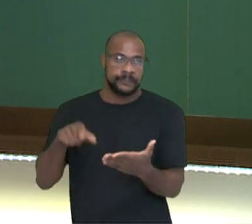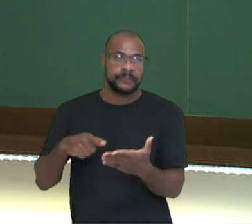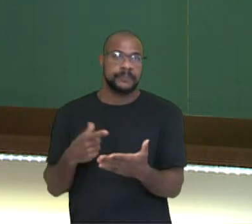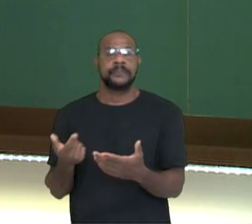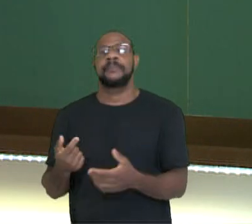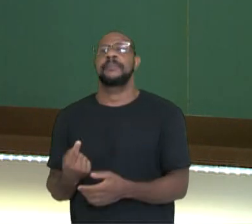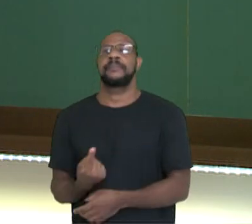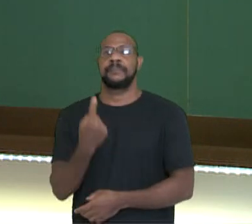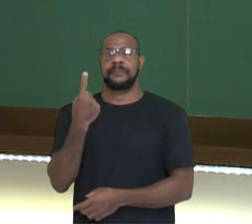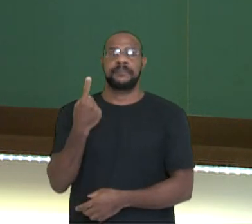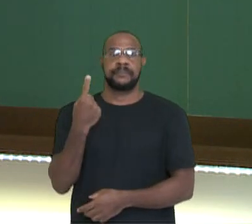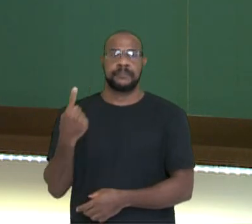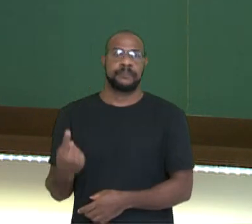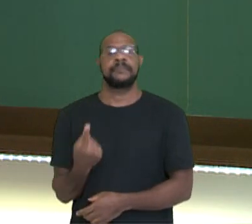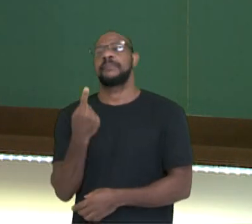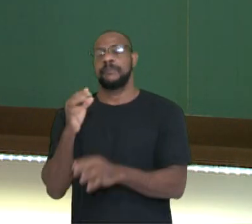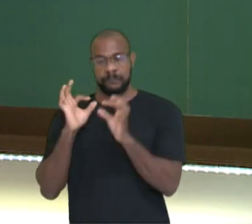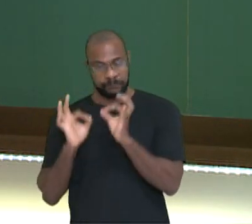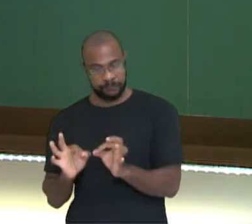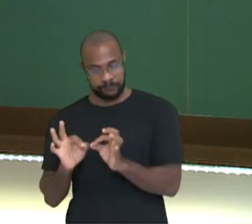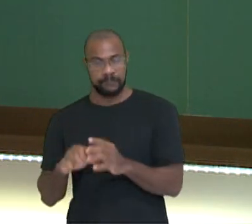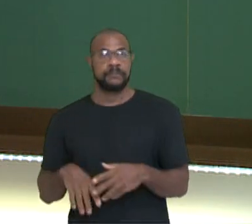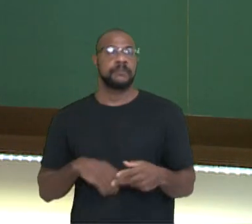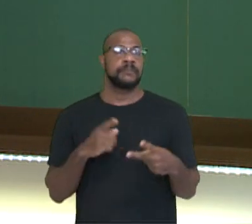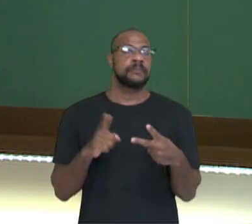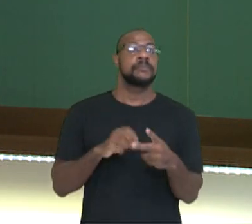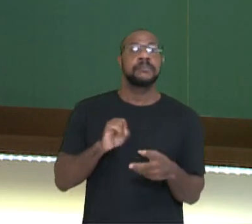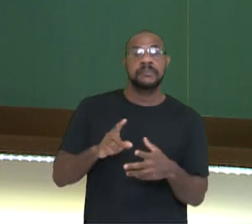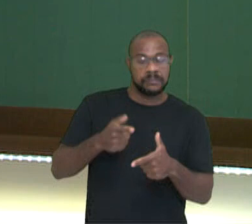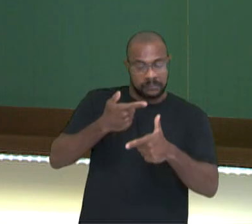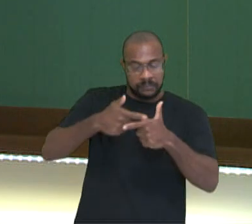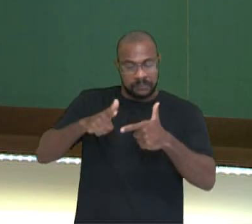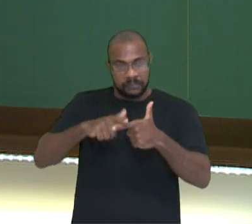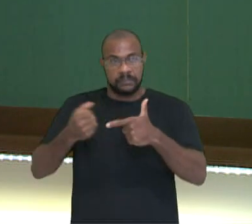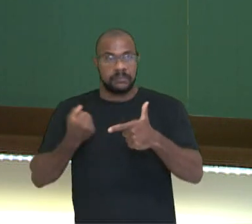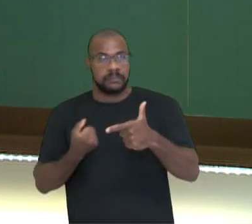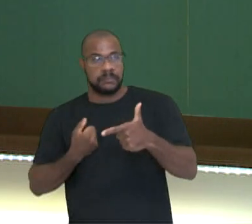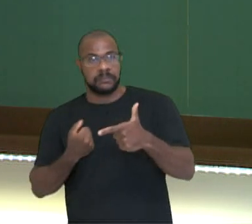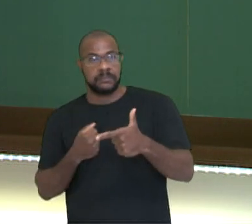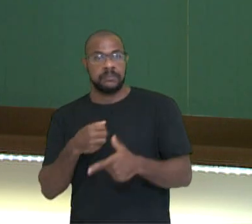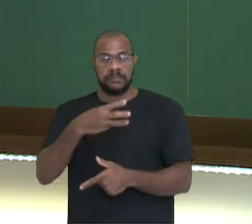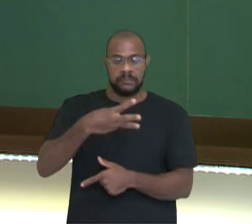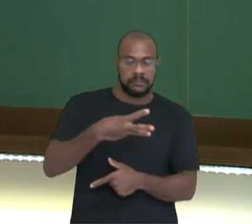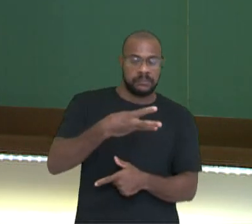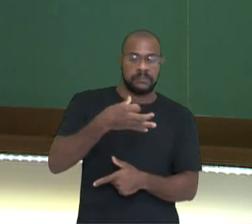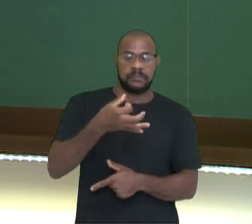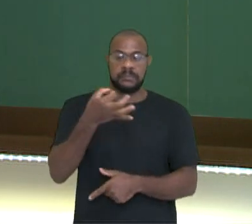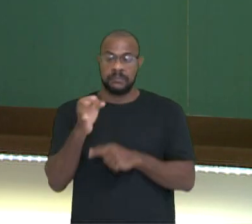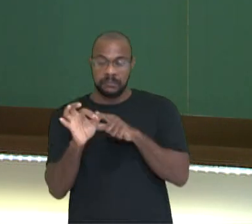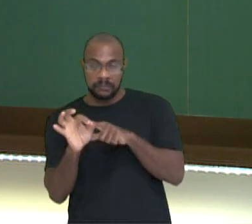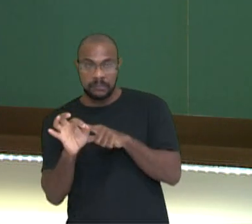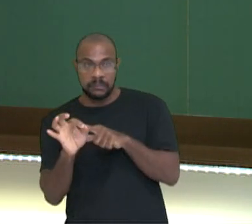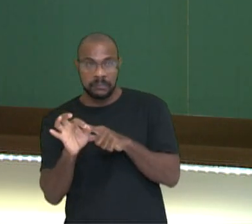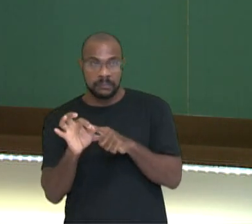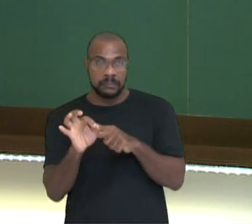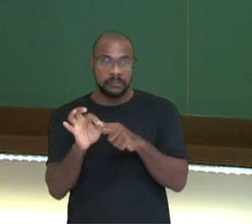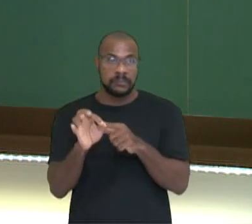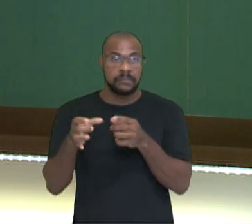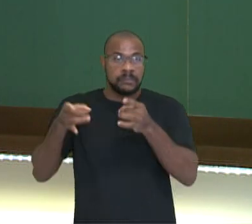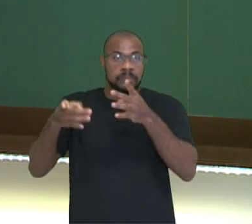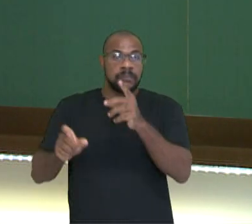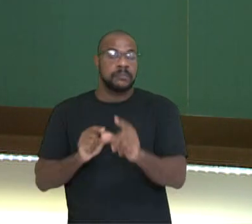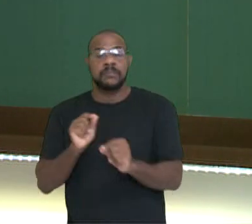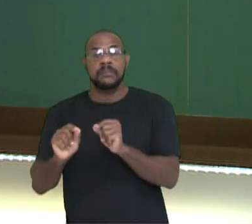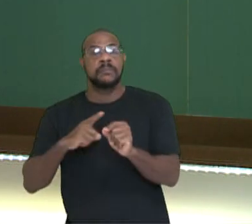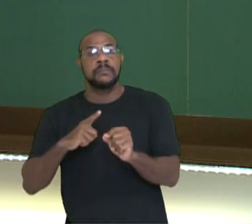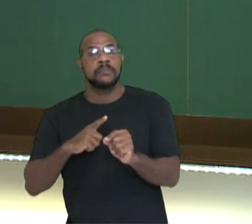primeira determinação desse ângulo. Se eu estou dividindo um número por 360, o resto ele vai